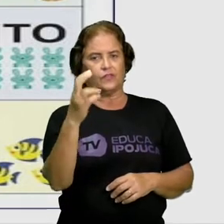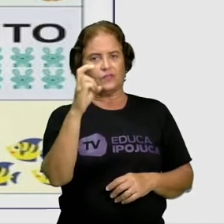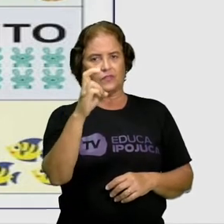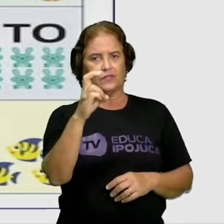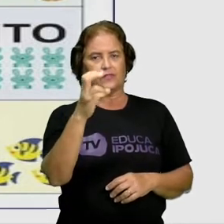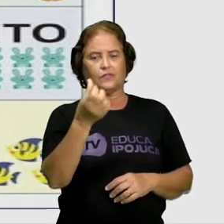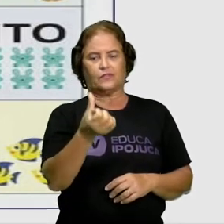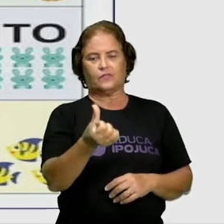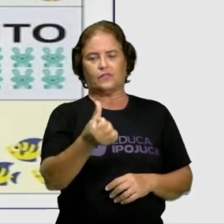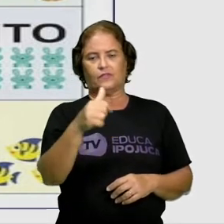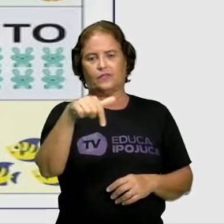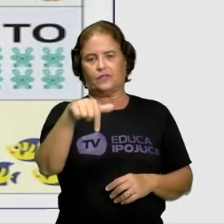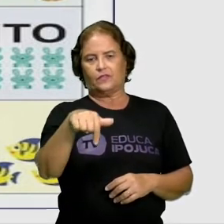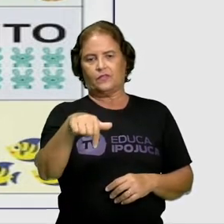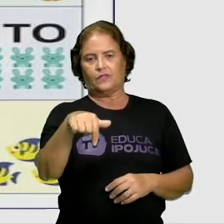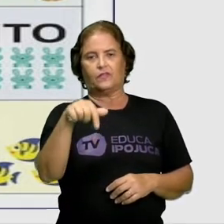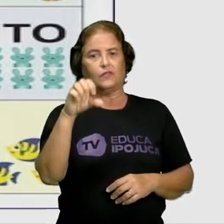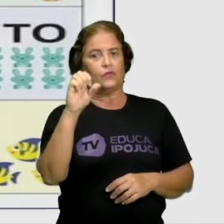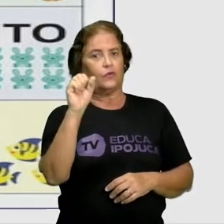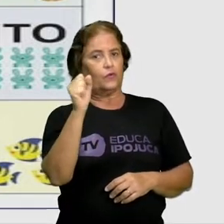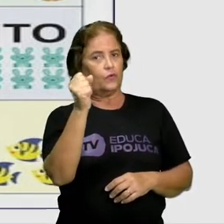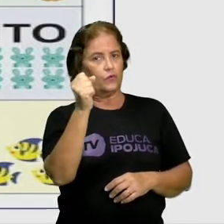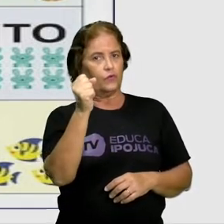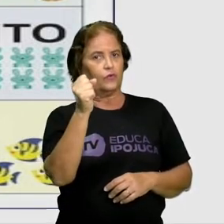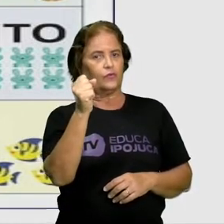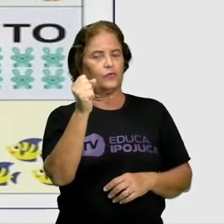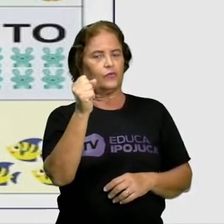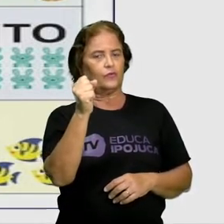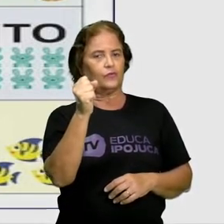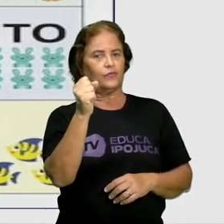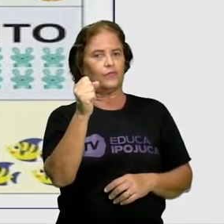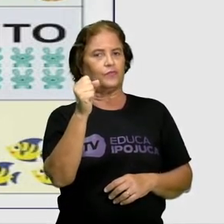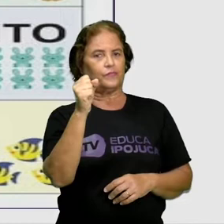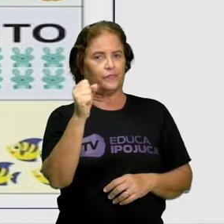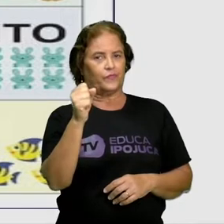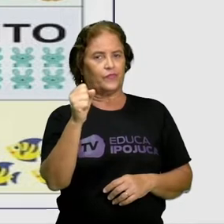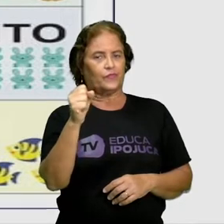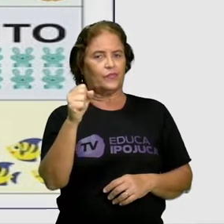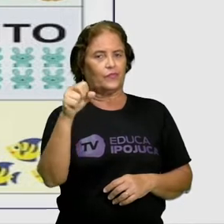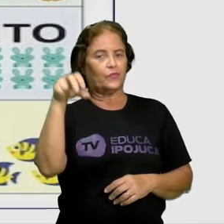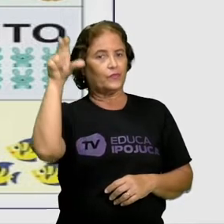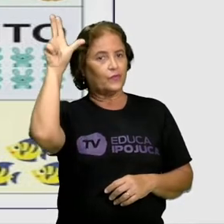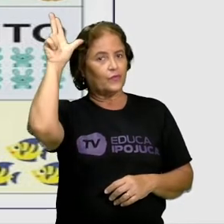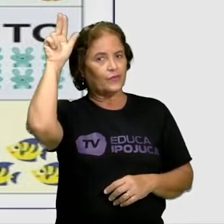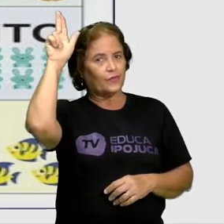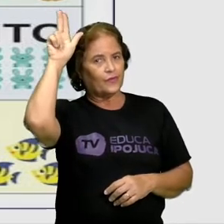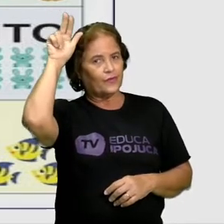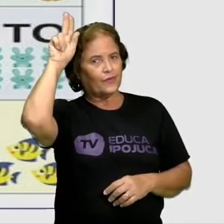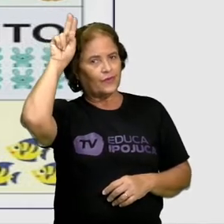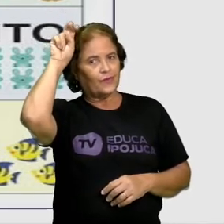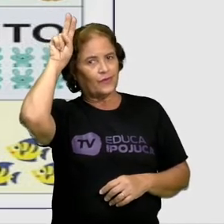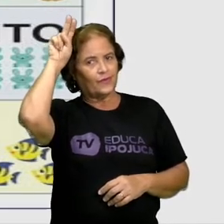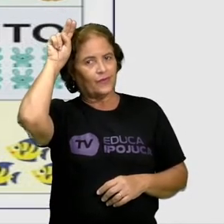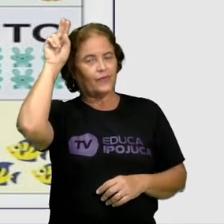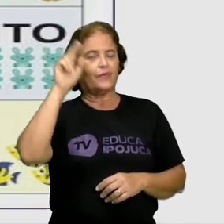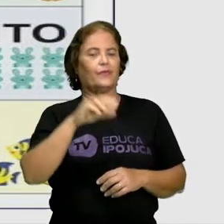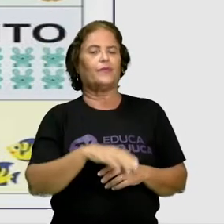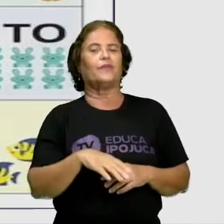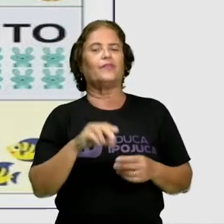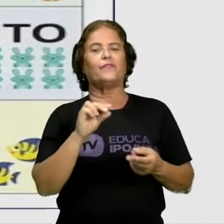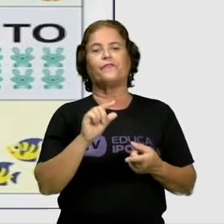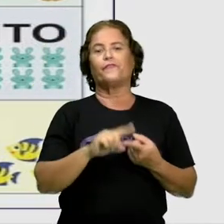4, 5, 6, 7, 8 coelhos. Isso mesmo. E